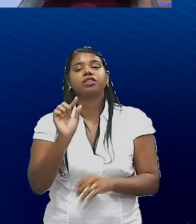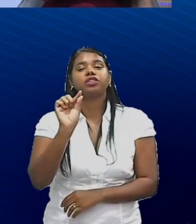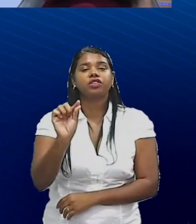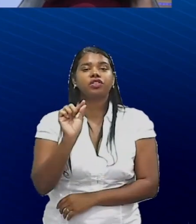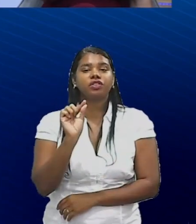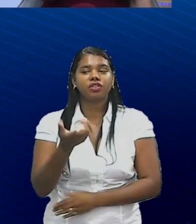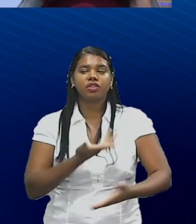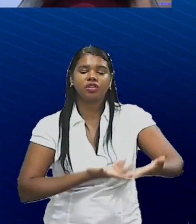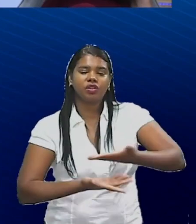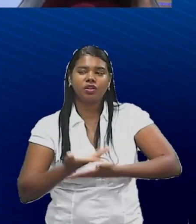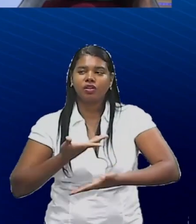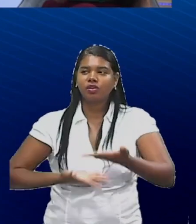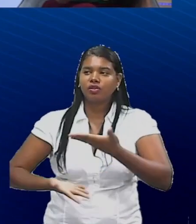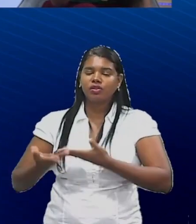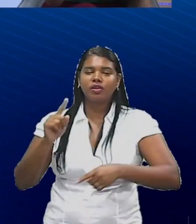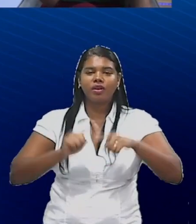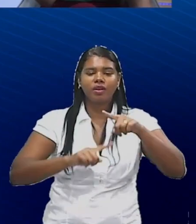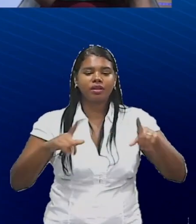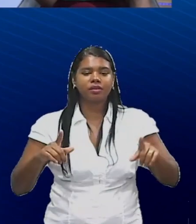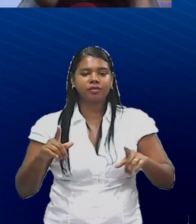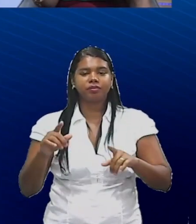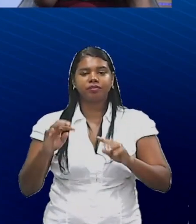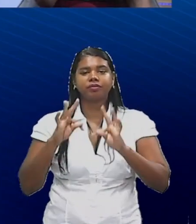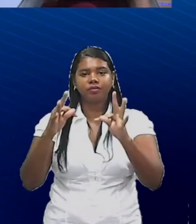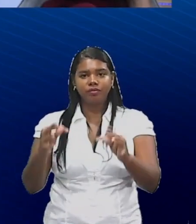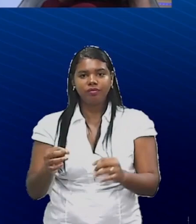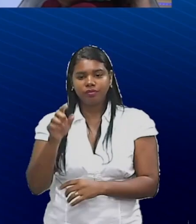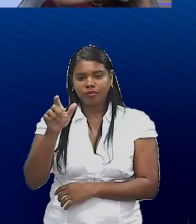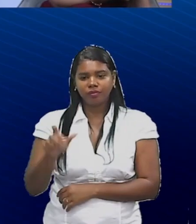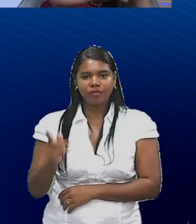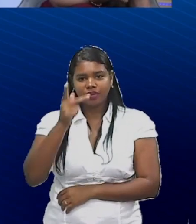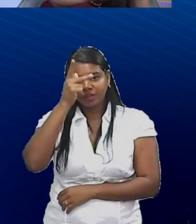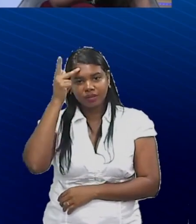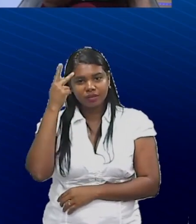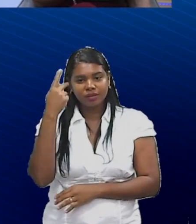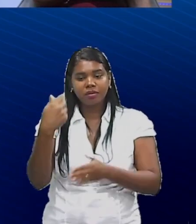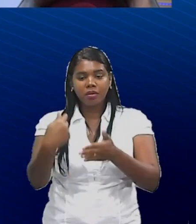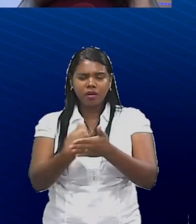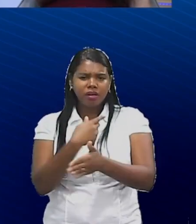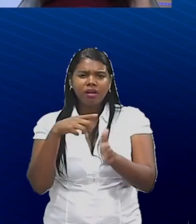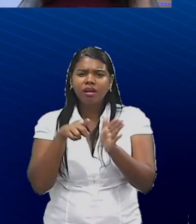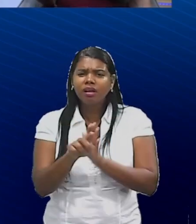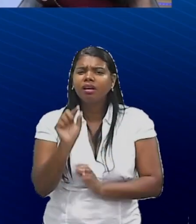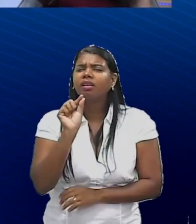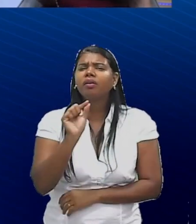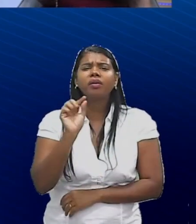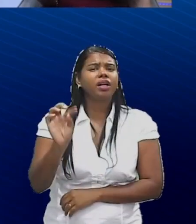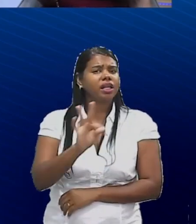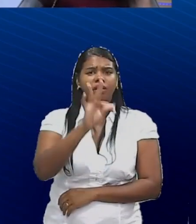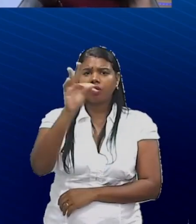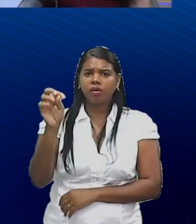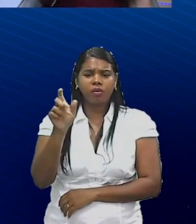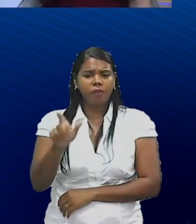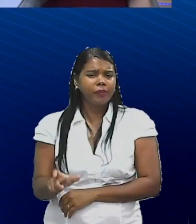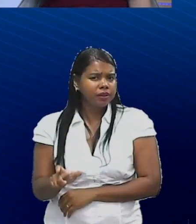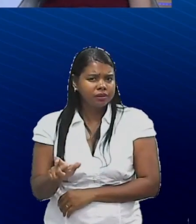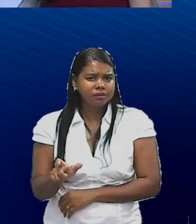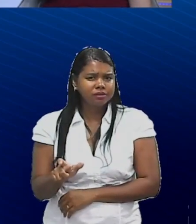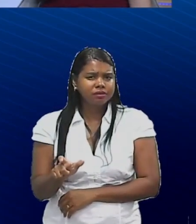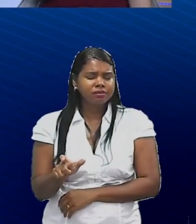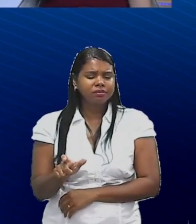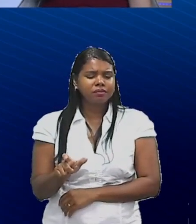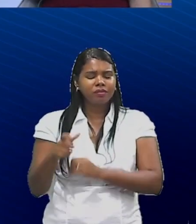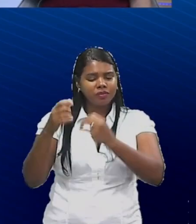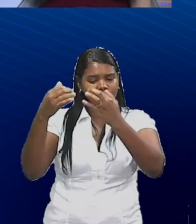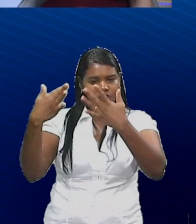um serviço ou um produto que atende totalmente o consumidor. Você pode me perguntar, e o que é totalmente o consumidor, né? Quando a gente